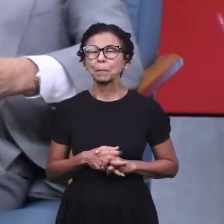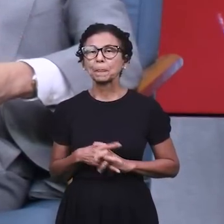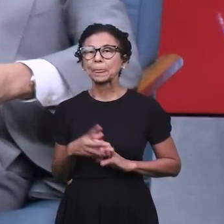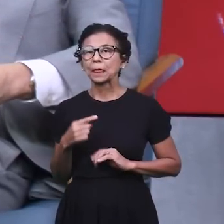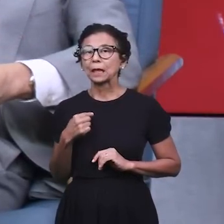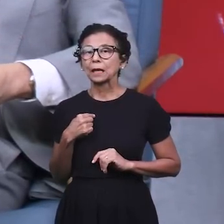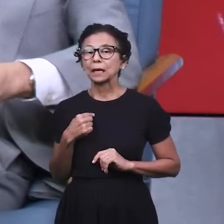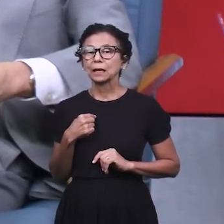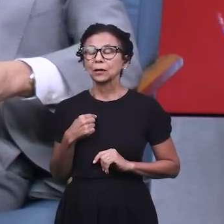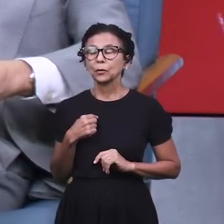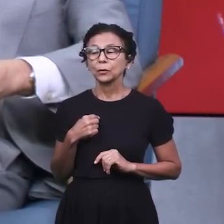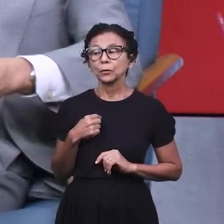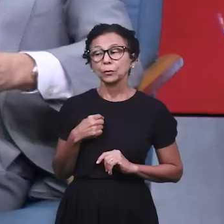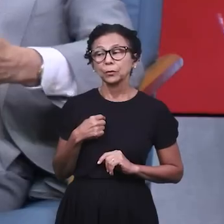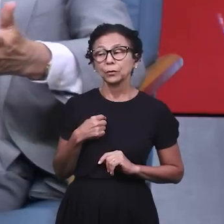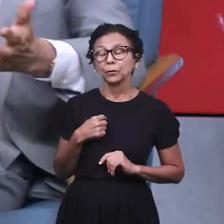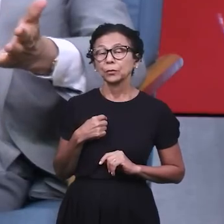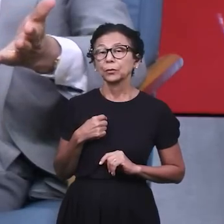Eu